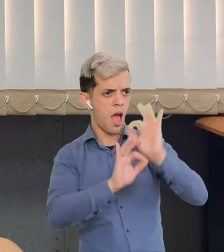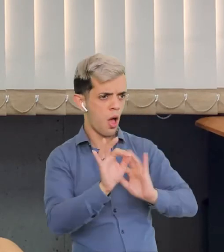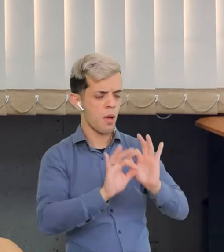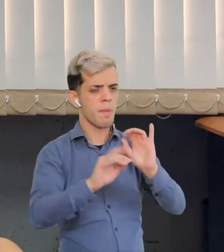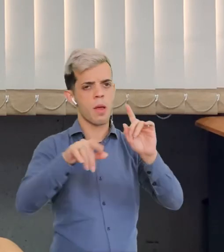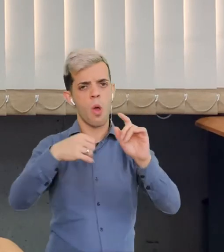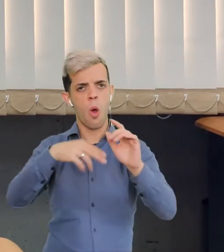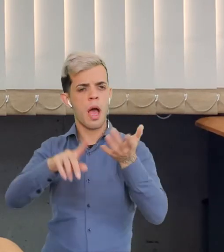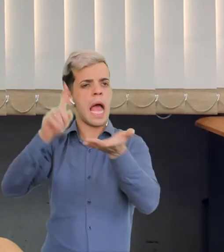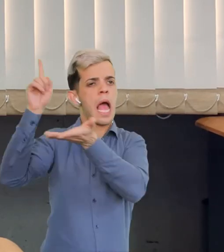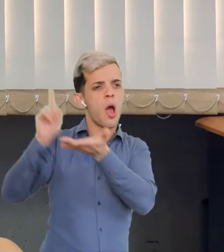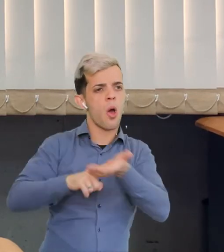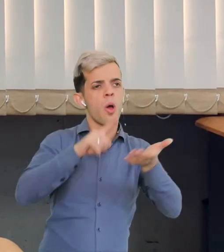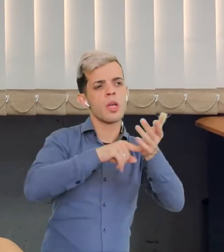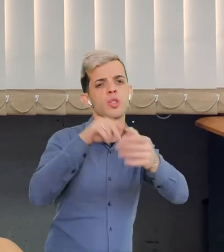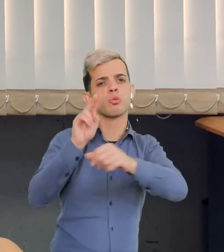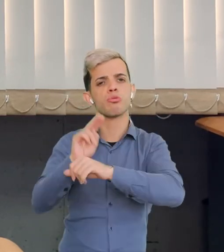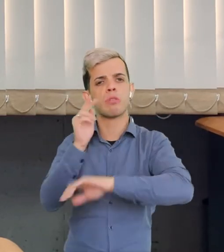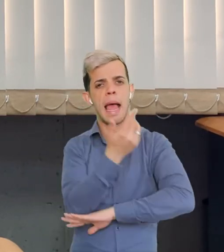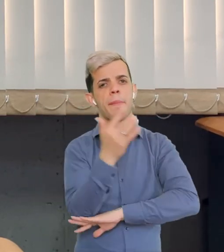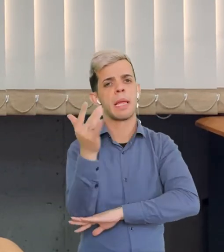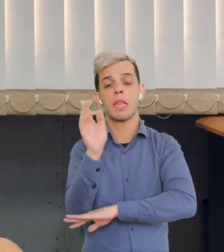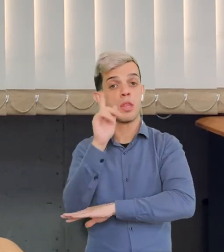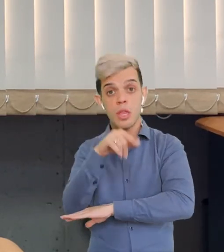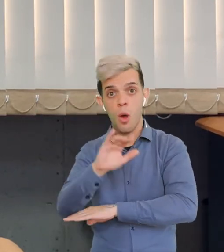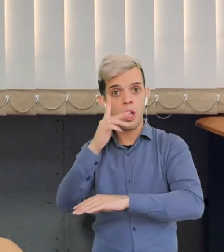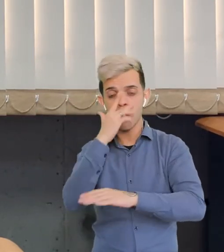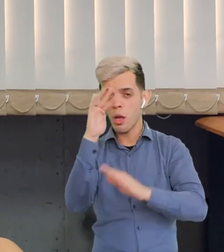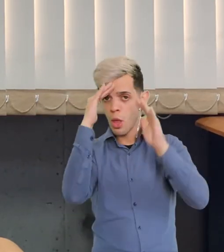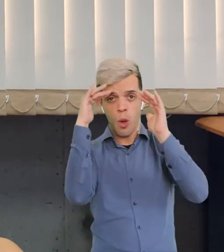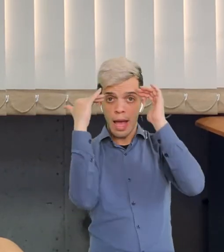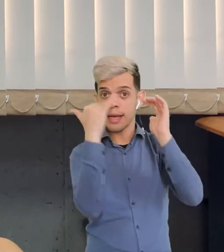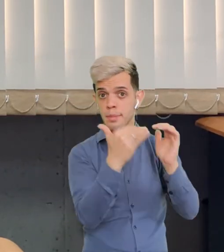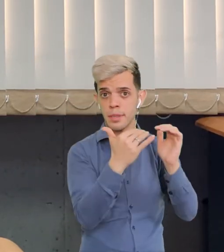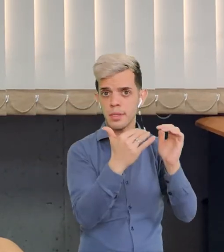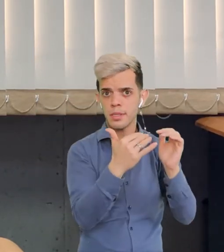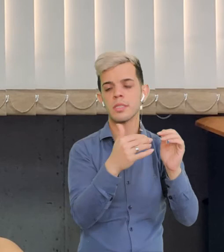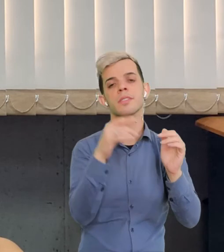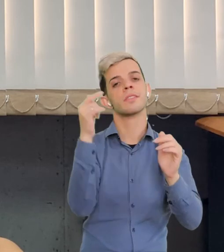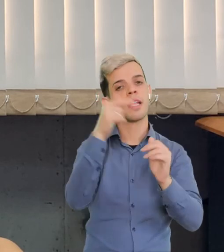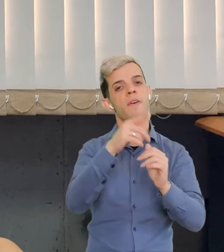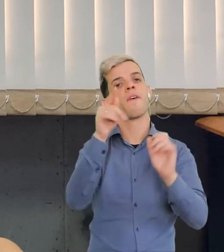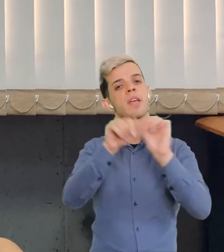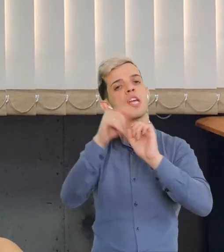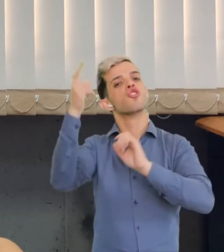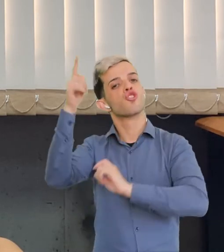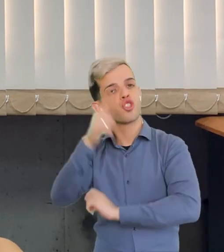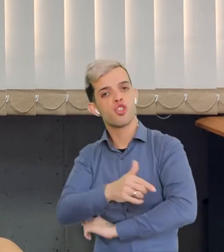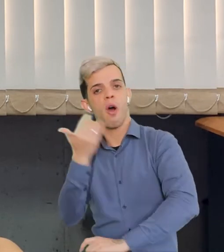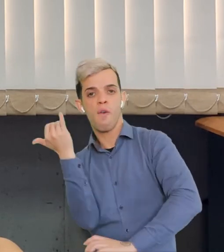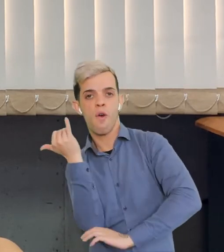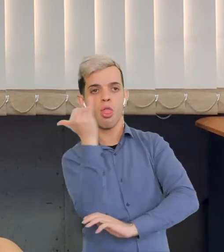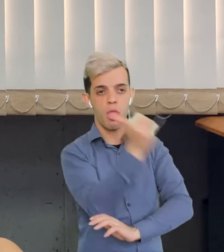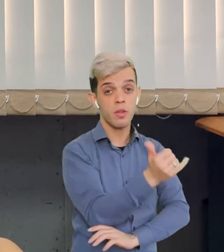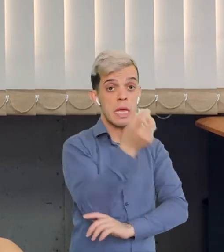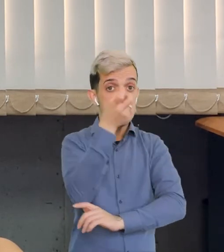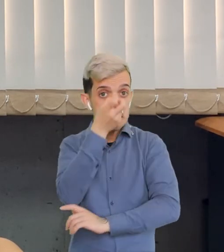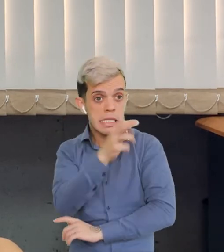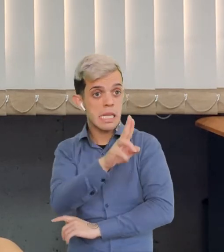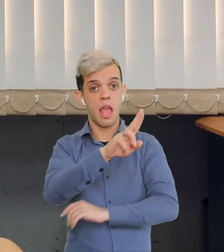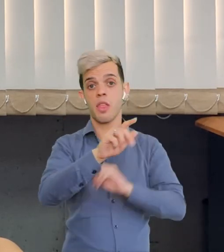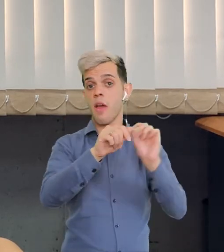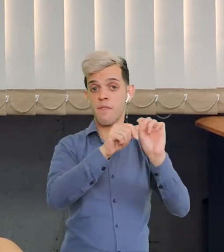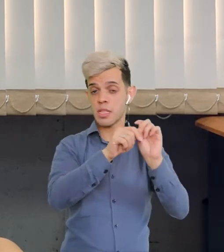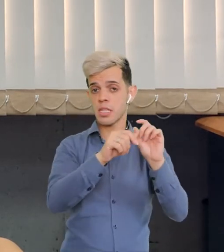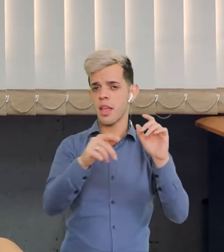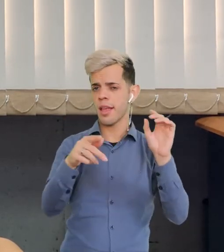ou firmatura de termo de compromisso ambiental, não seja cumprida, o autuado ele vai ser notificado novamente e, se ele não atender